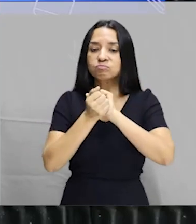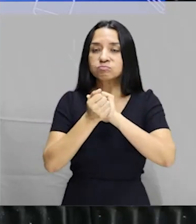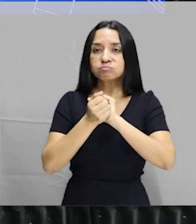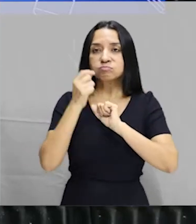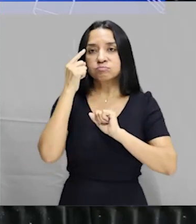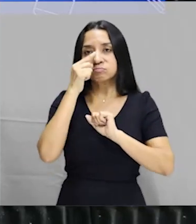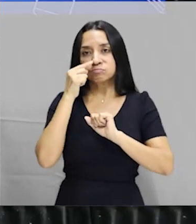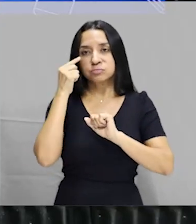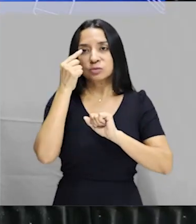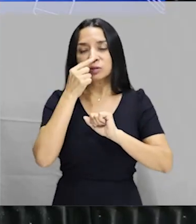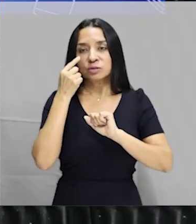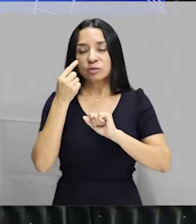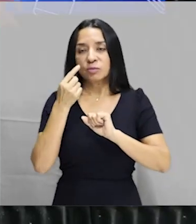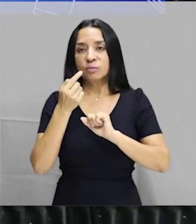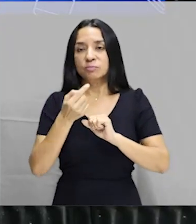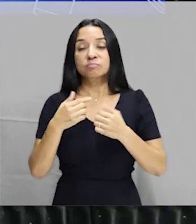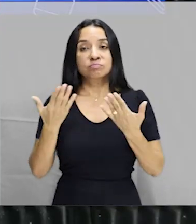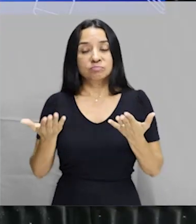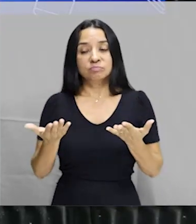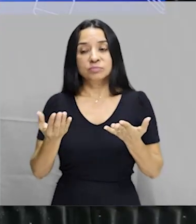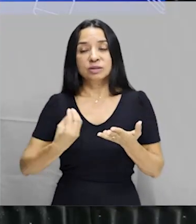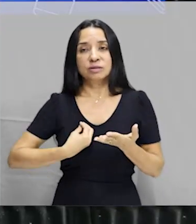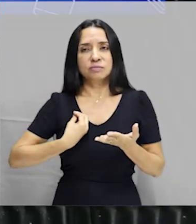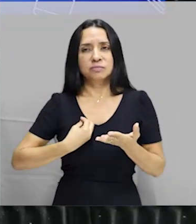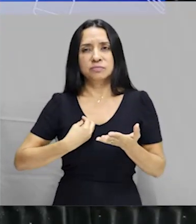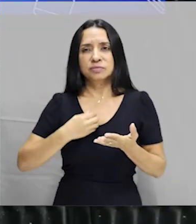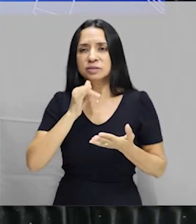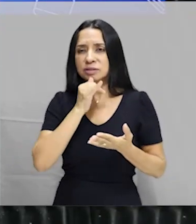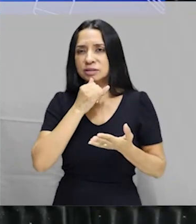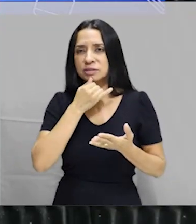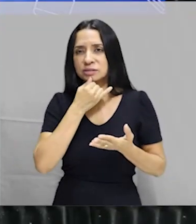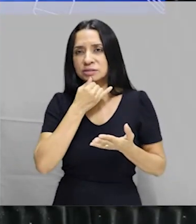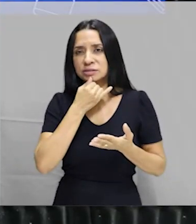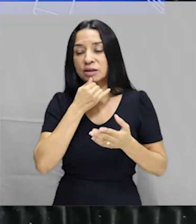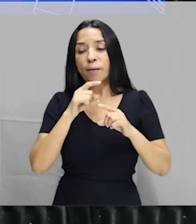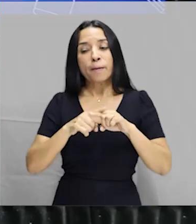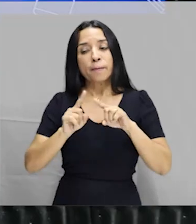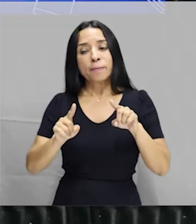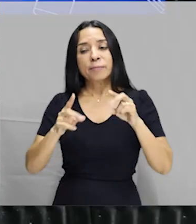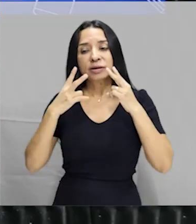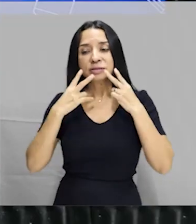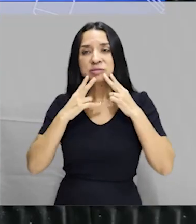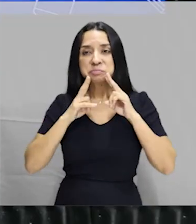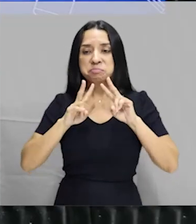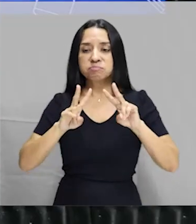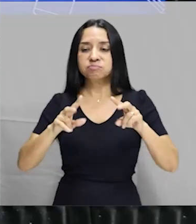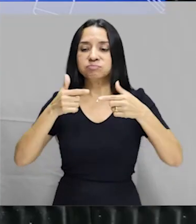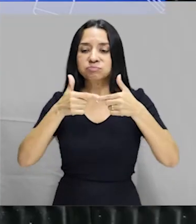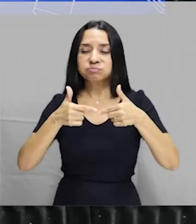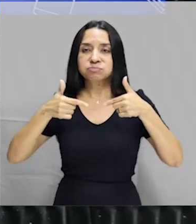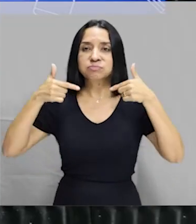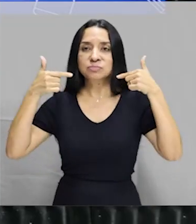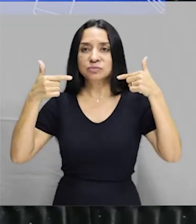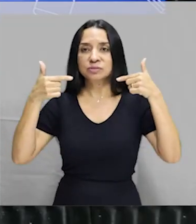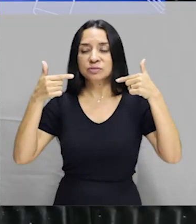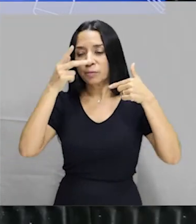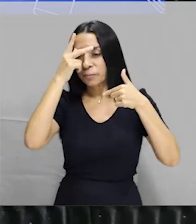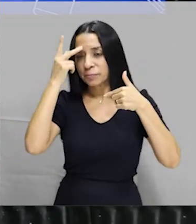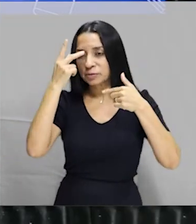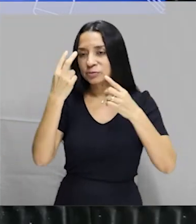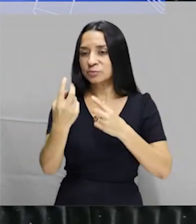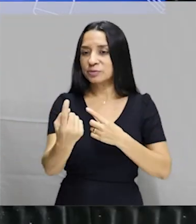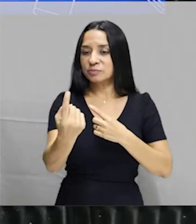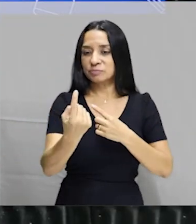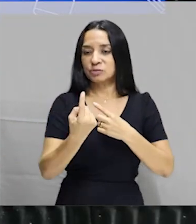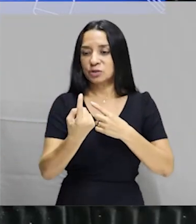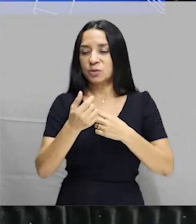tão triste, mas a gente dá aquele sorriso para aquela pessoa que já chegou cabisbaixo. O mundo dessa pessoa se ilumina e o nosso também. Então, o